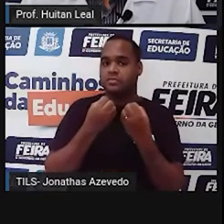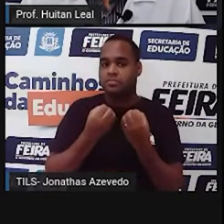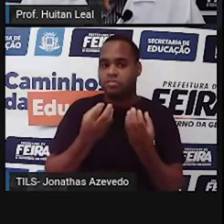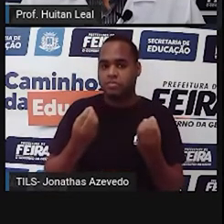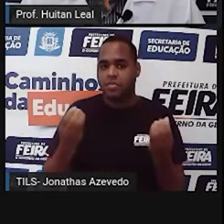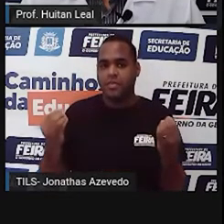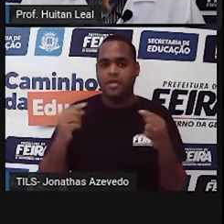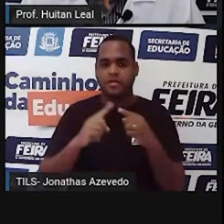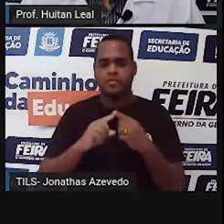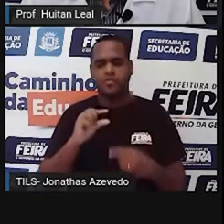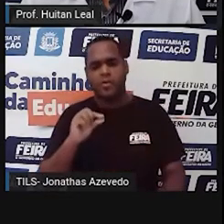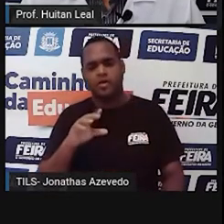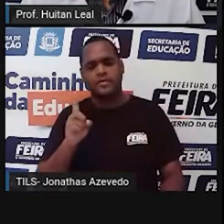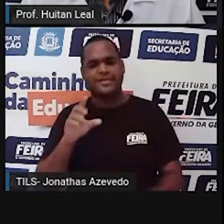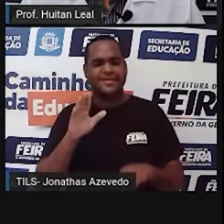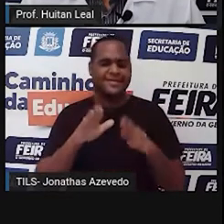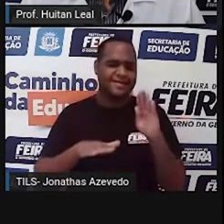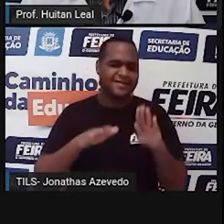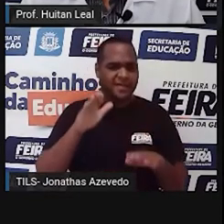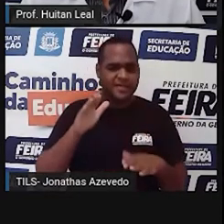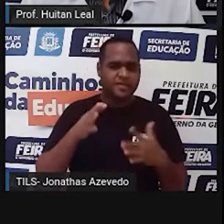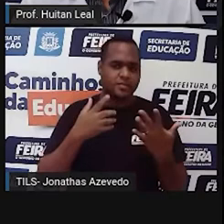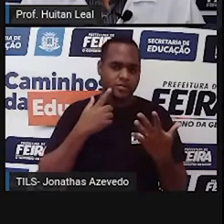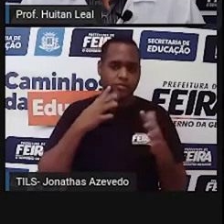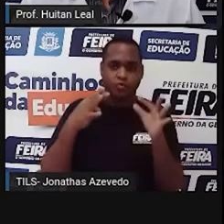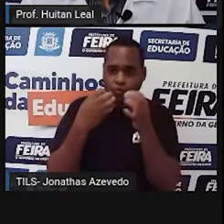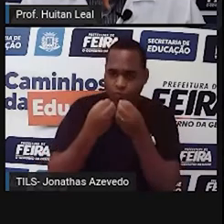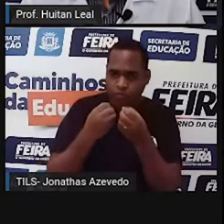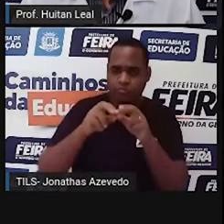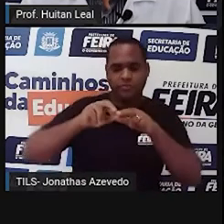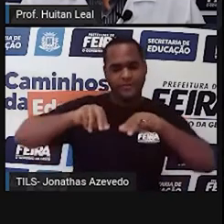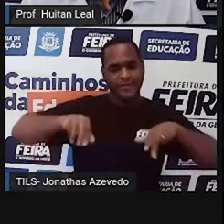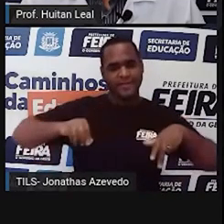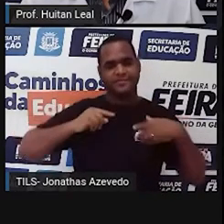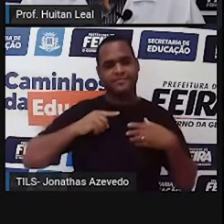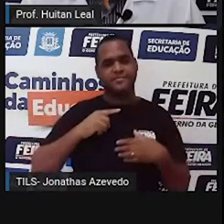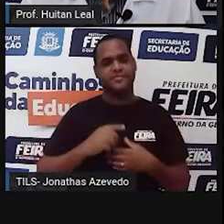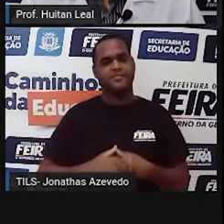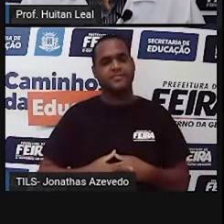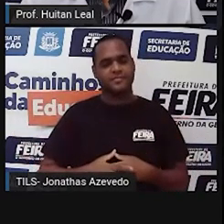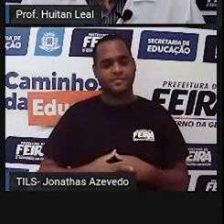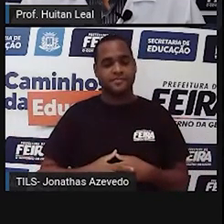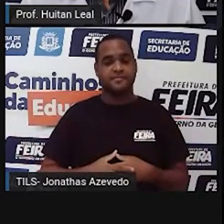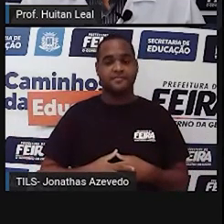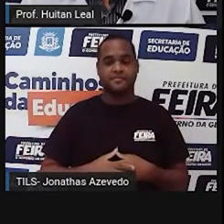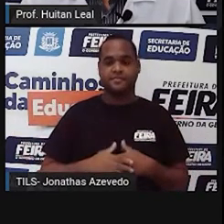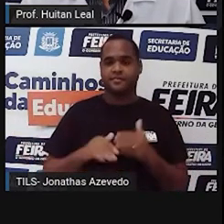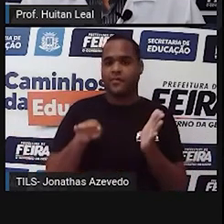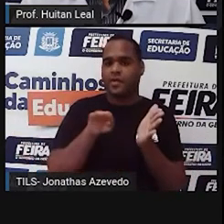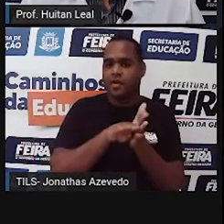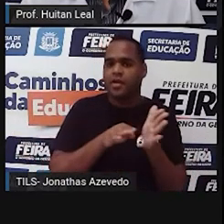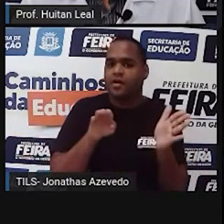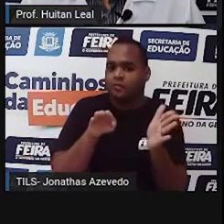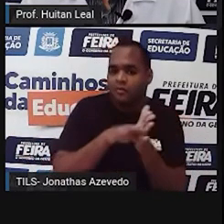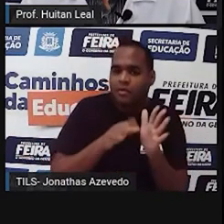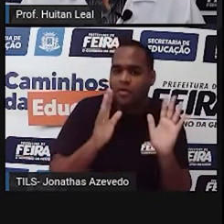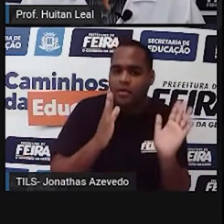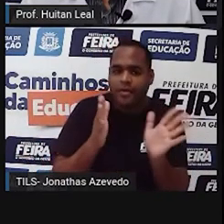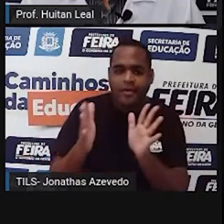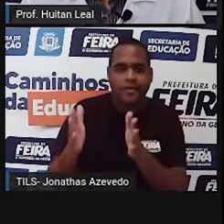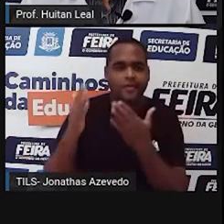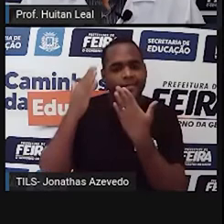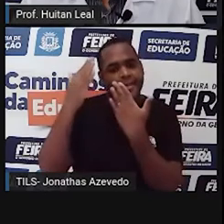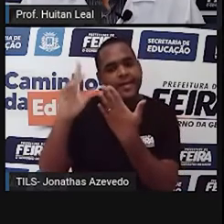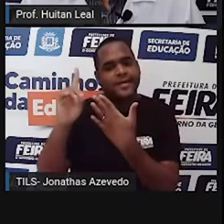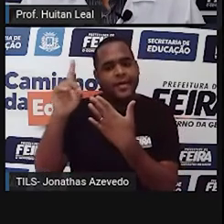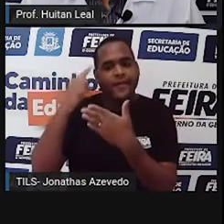demais, apenas, deveras, de todo, etc. Cheguei, gente, cheguei! Graças a